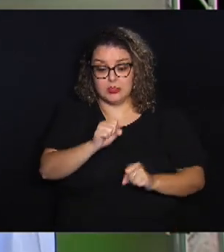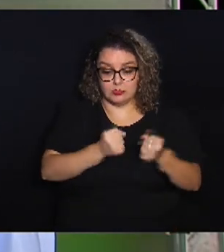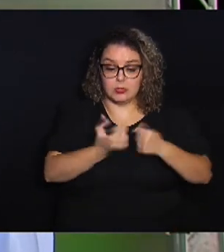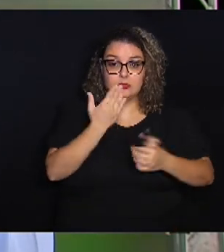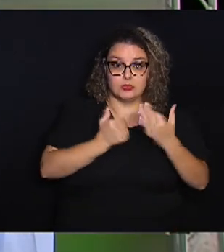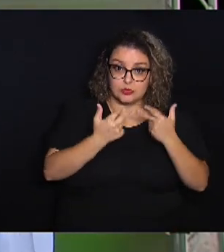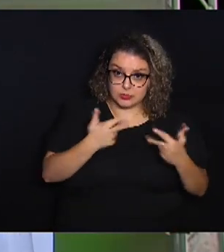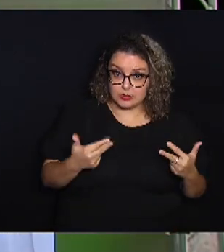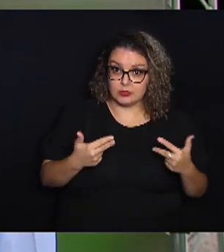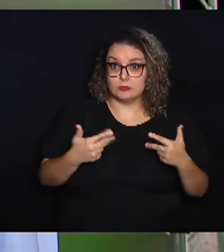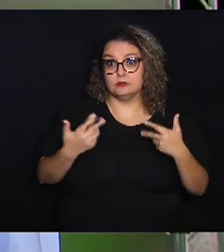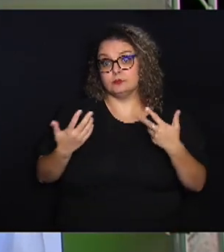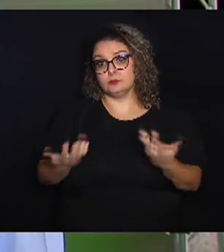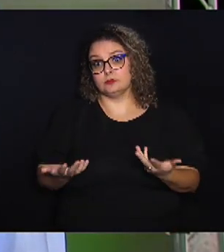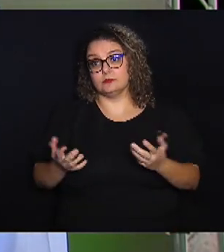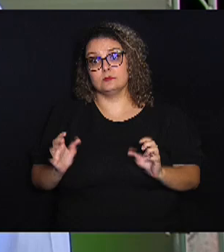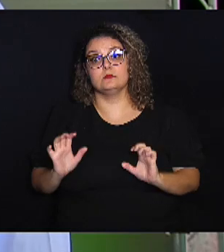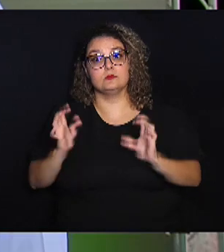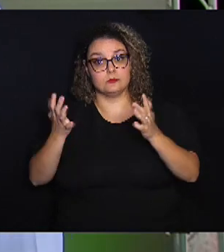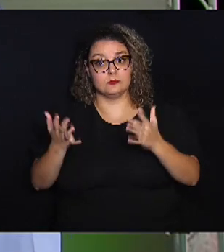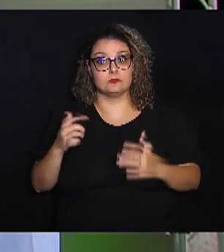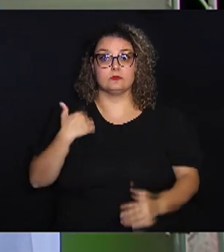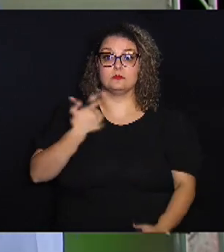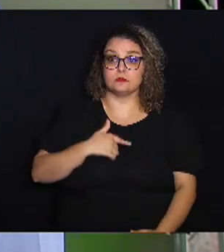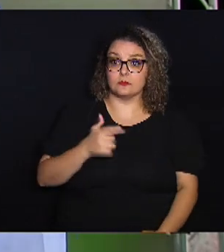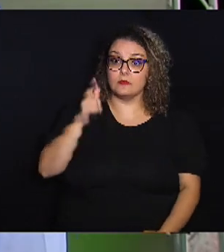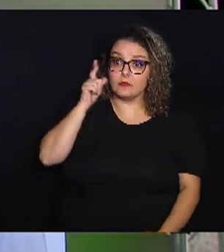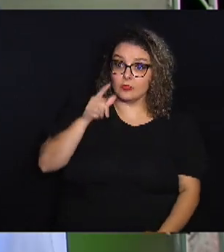alimentação. E esses eventos que a gente consegue